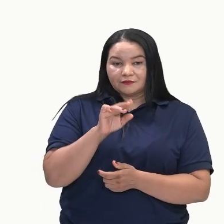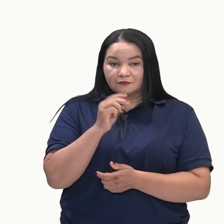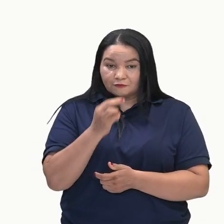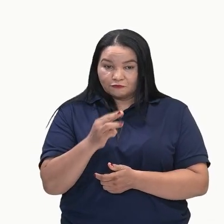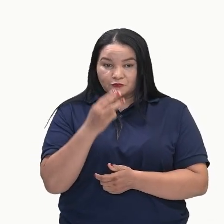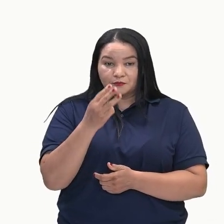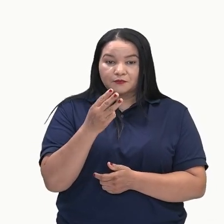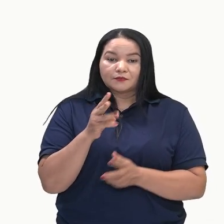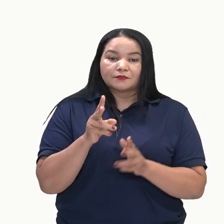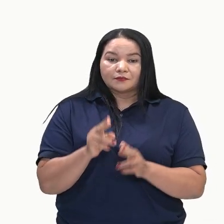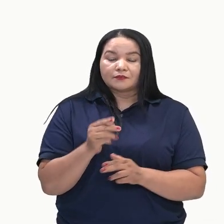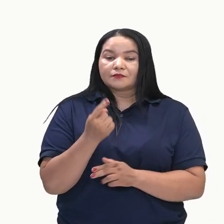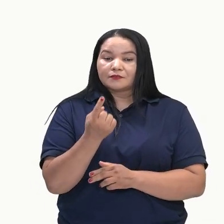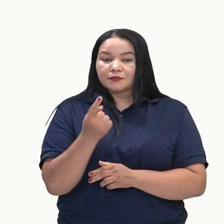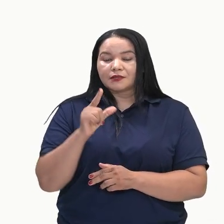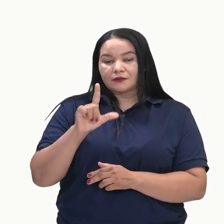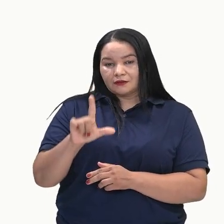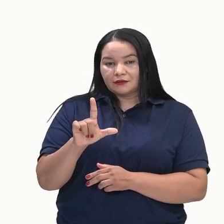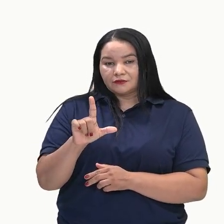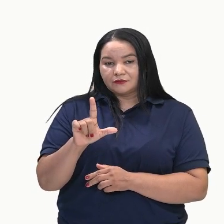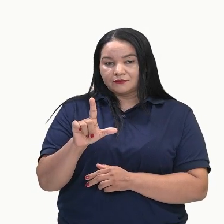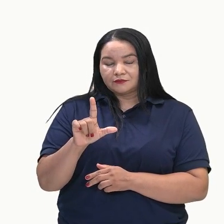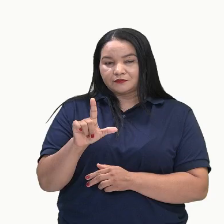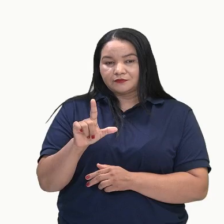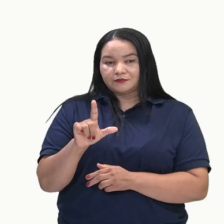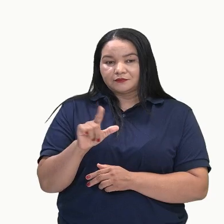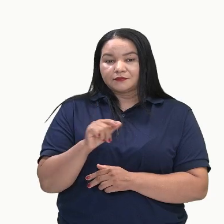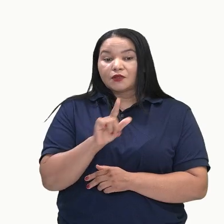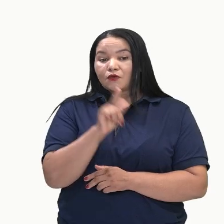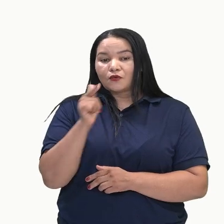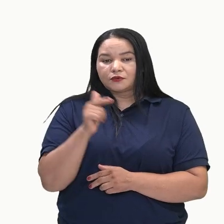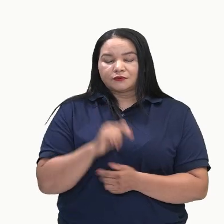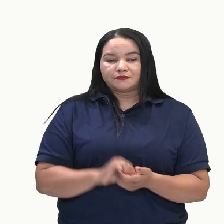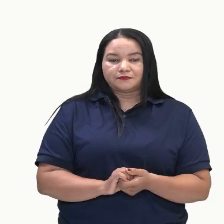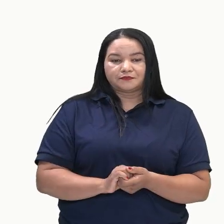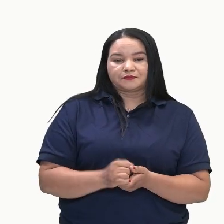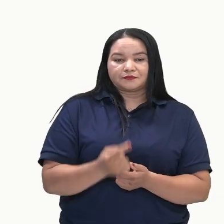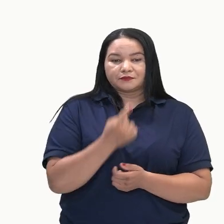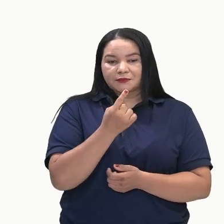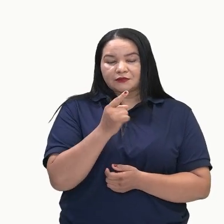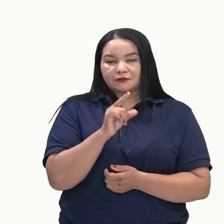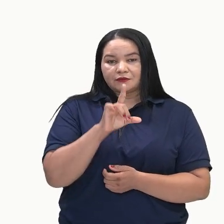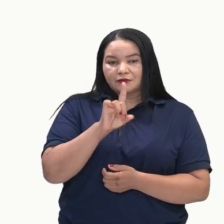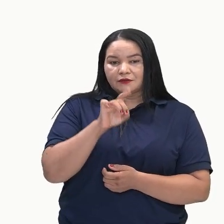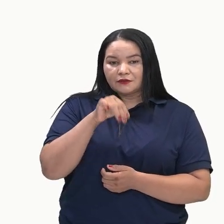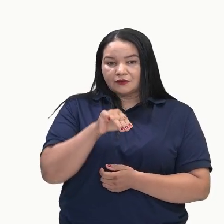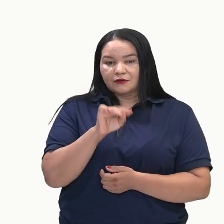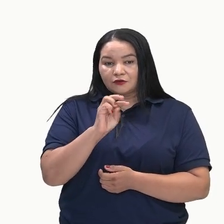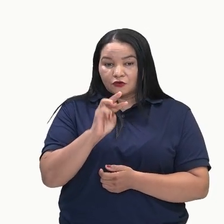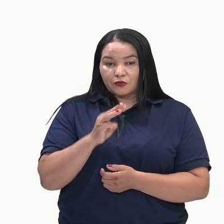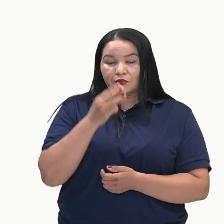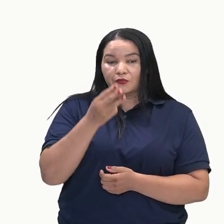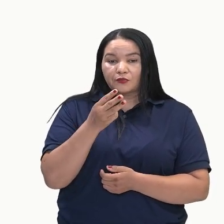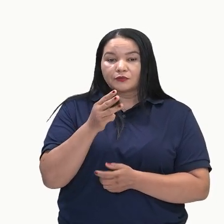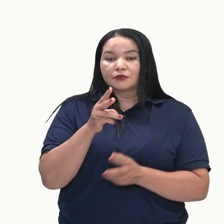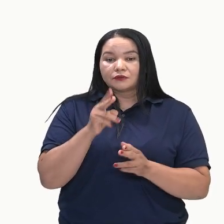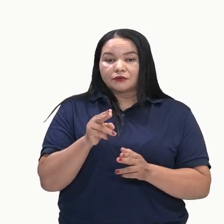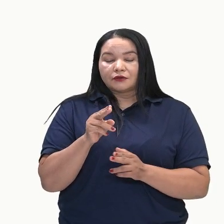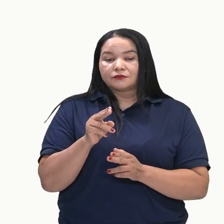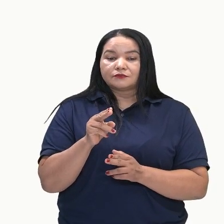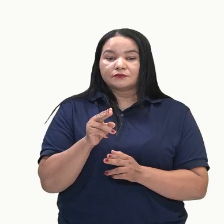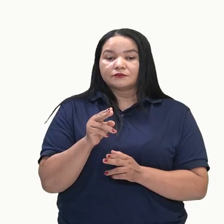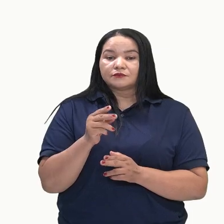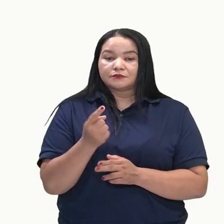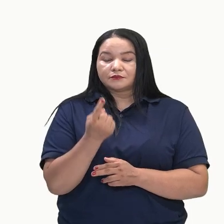é igual a 1 litro, certo? 1 decímetro cúbico é igual